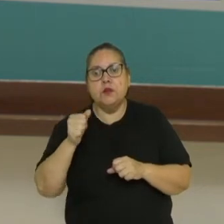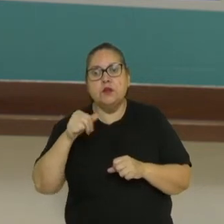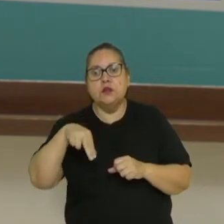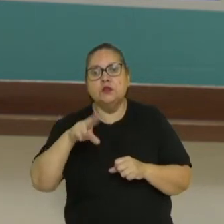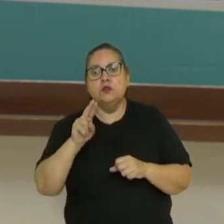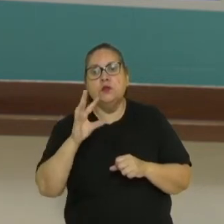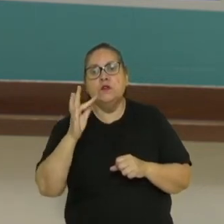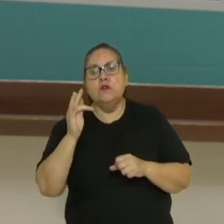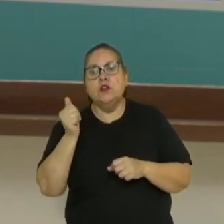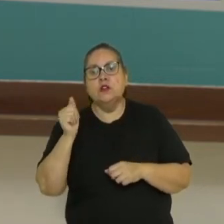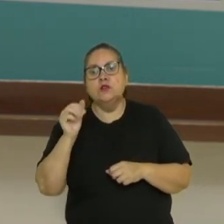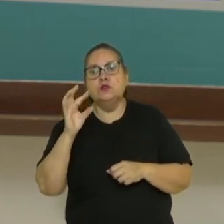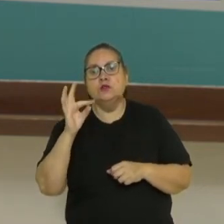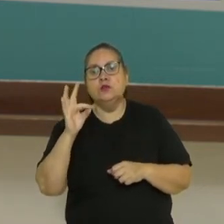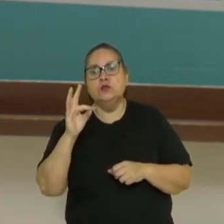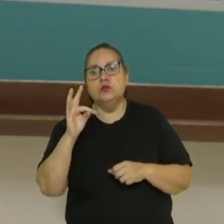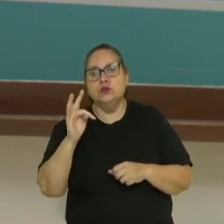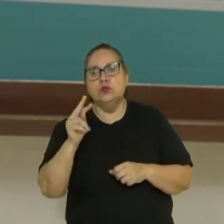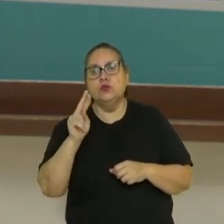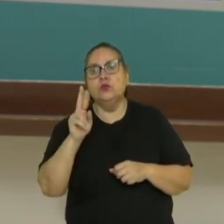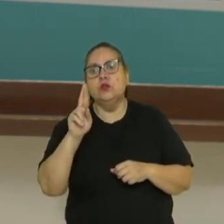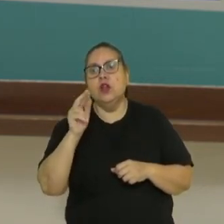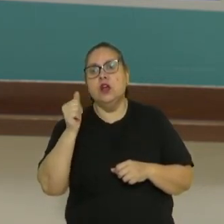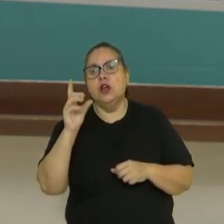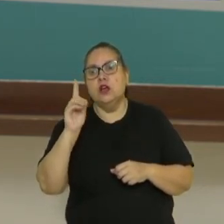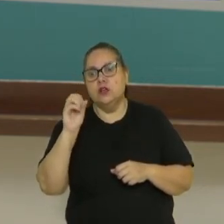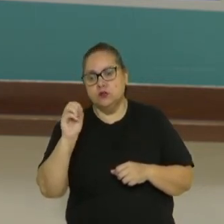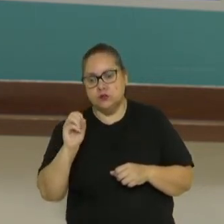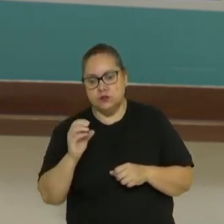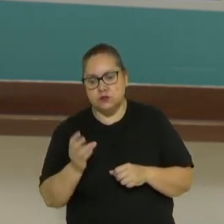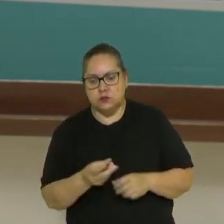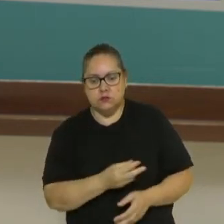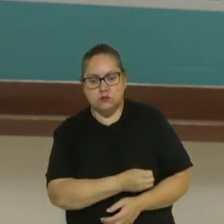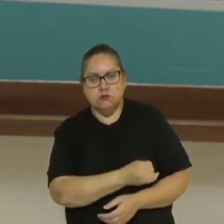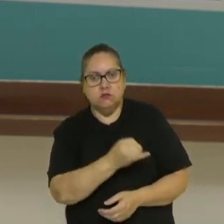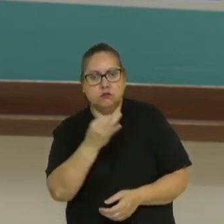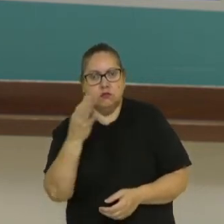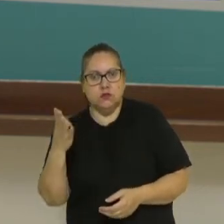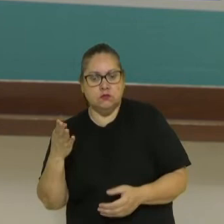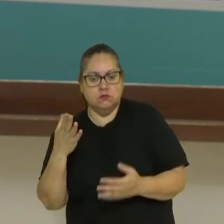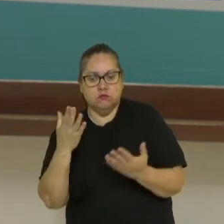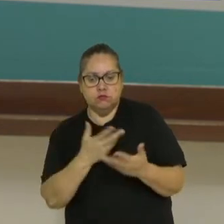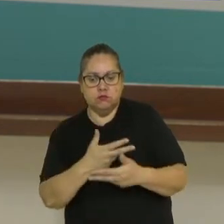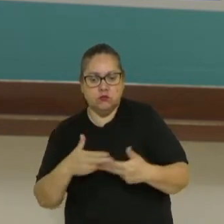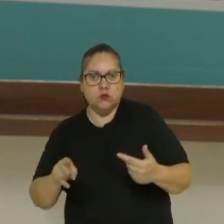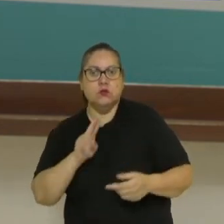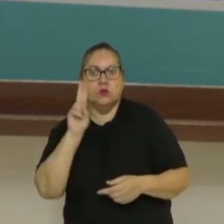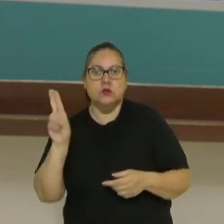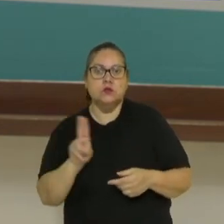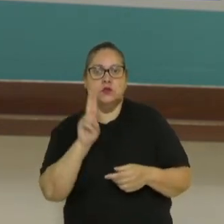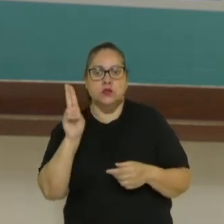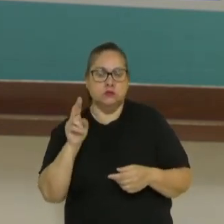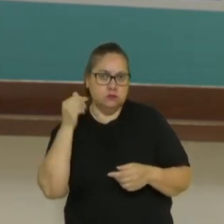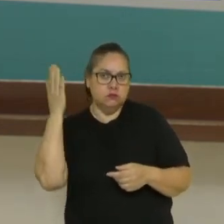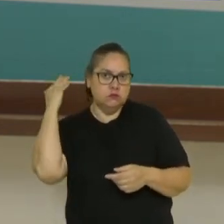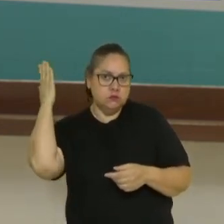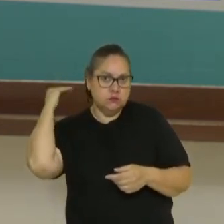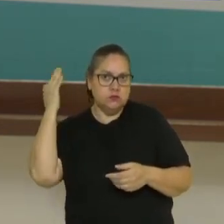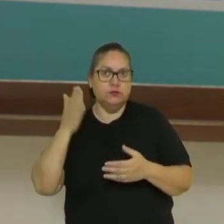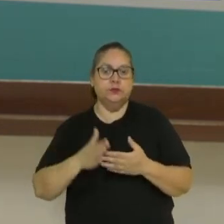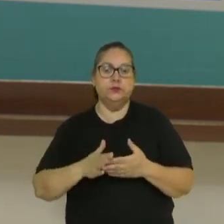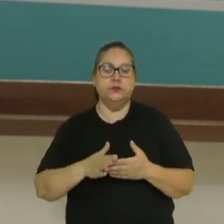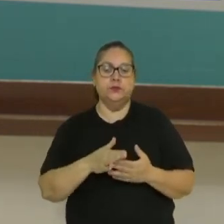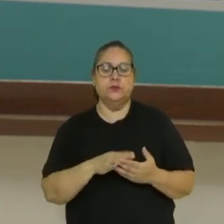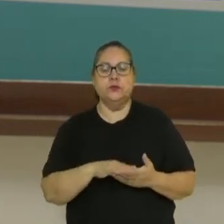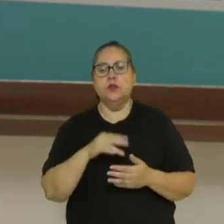né? Daí que vem o nome, que seriam os mais diversos produtos usados na época. Os